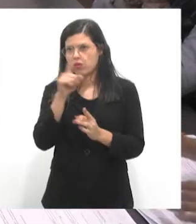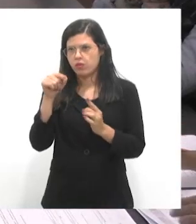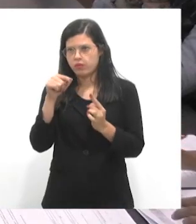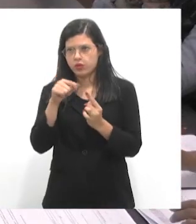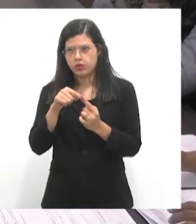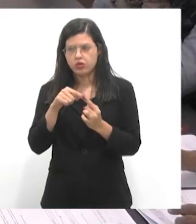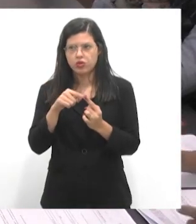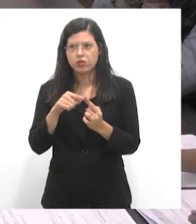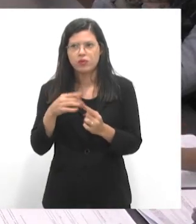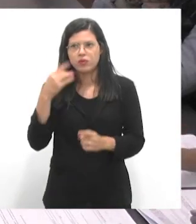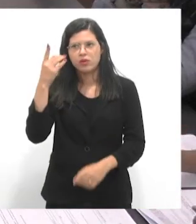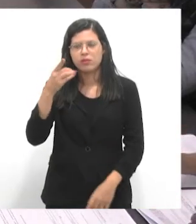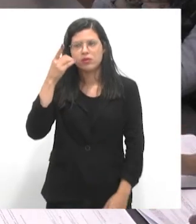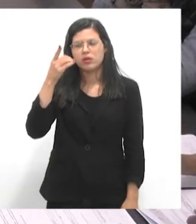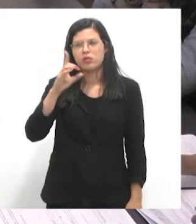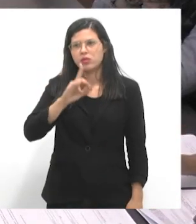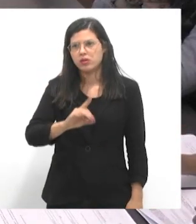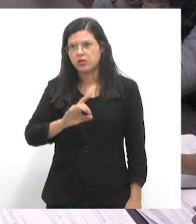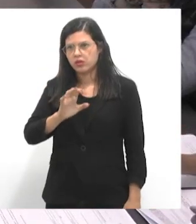deputado Delaroli,